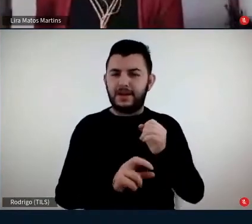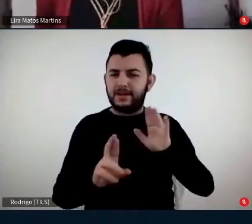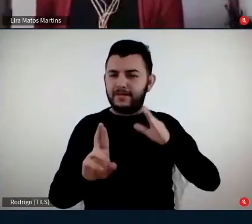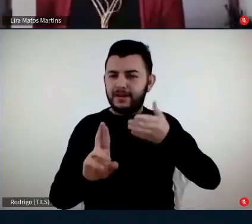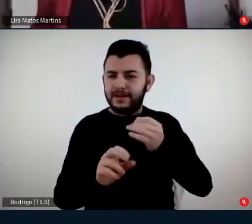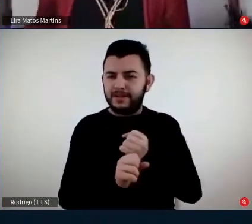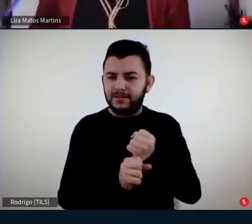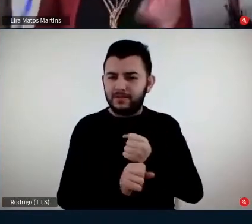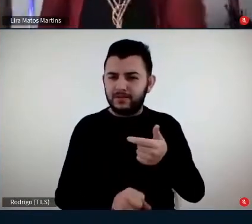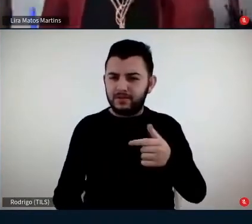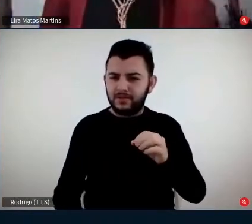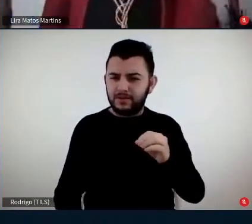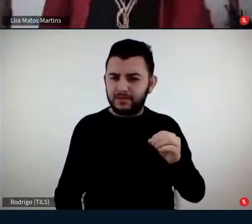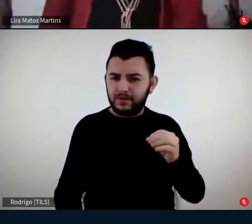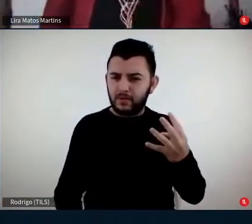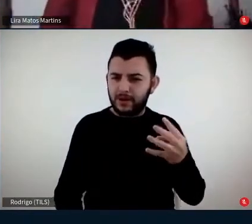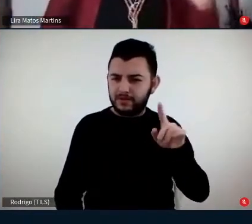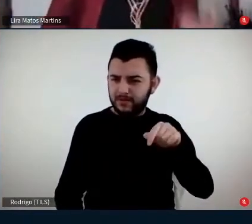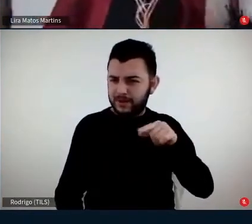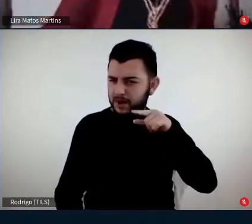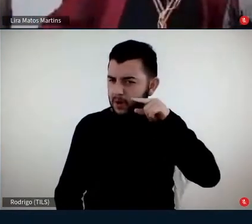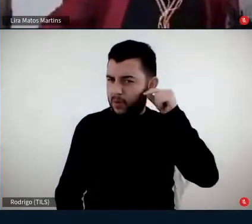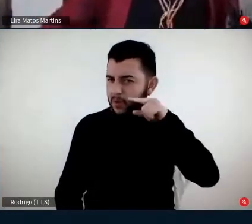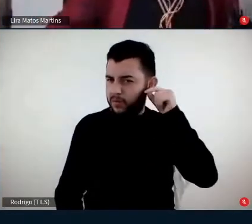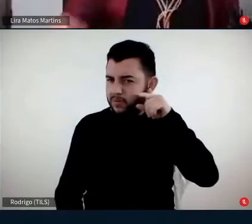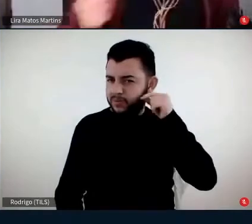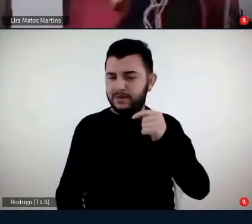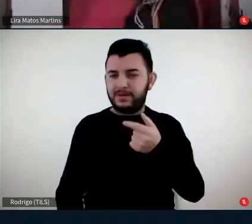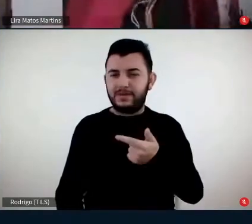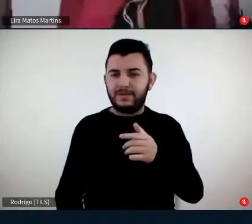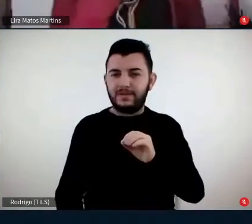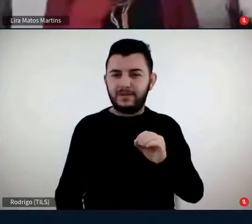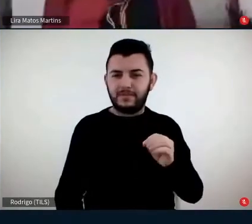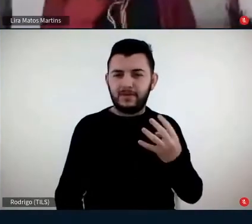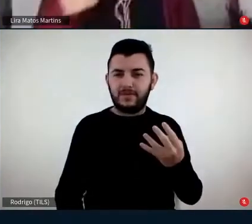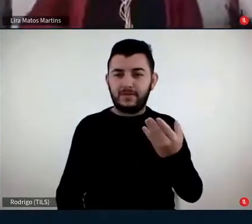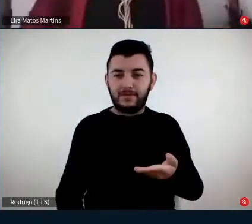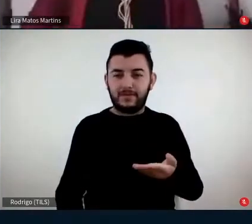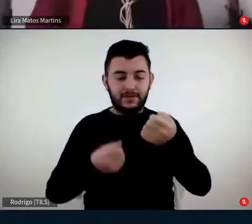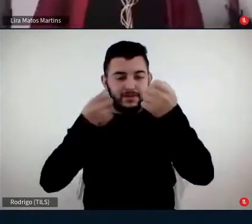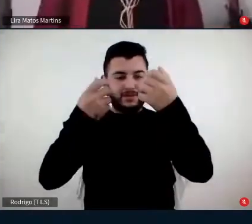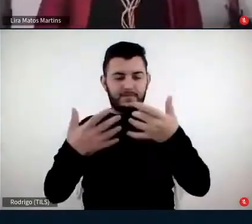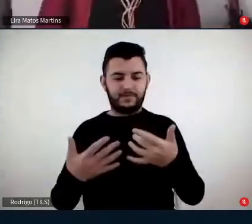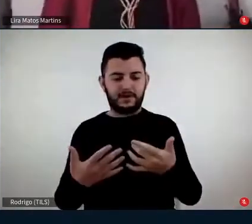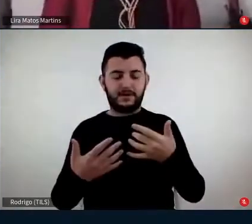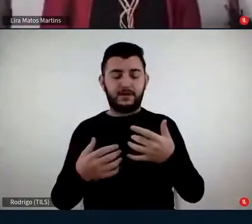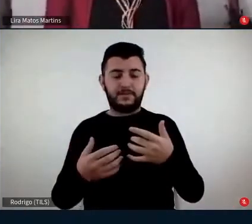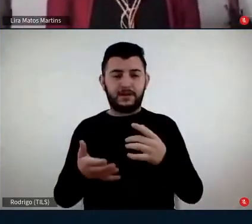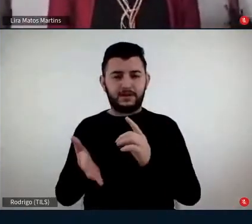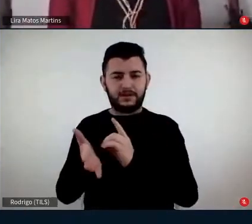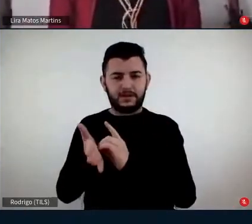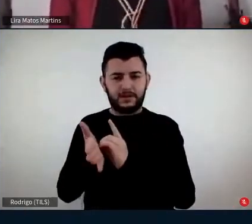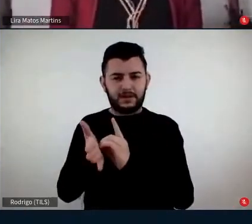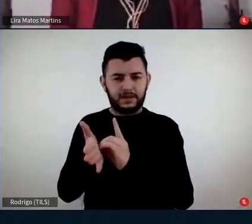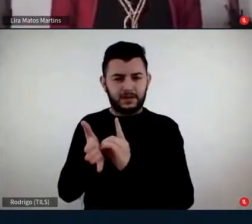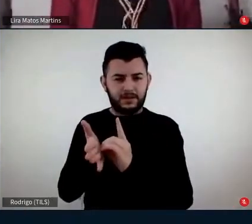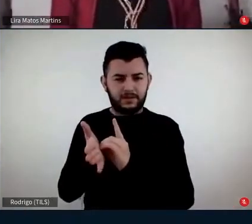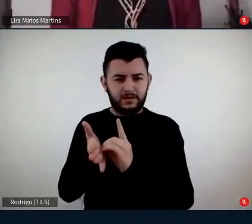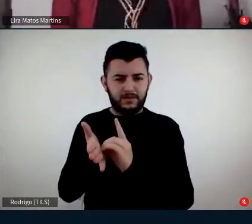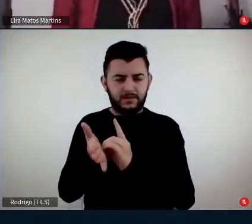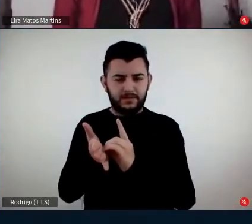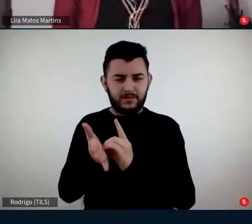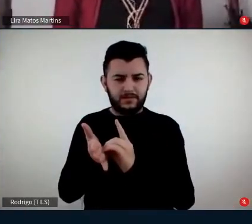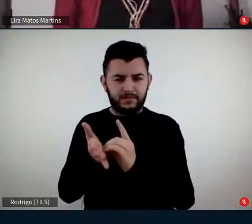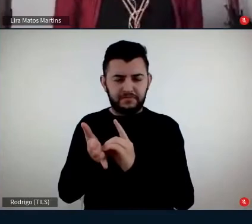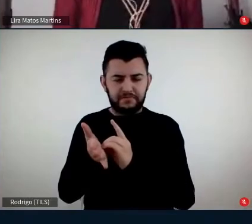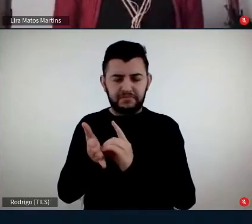eu leio, eu penso assim, opa, ela está falando que é o profissional mais demandado, a dissertação dela é agora de 2021, mas